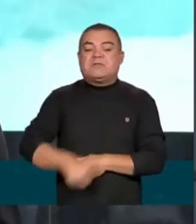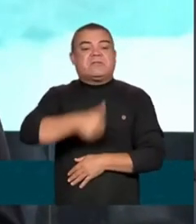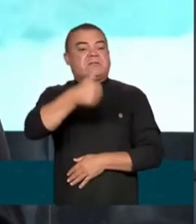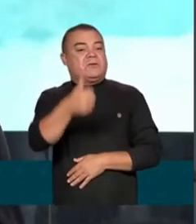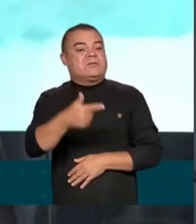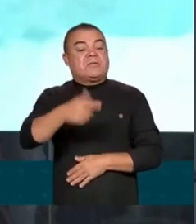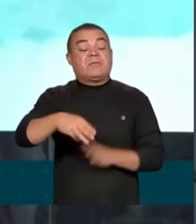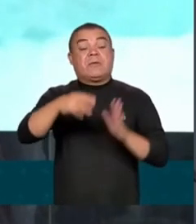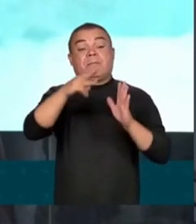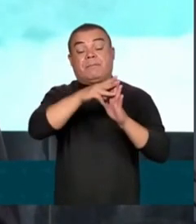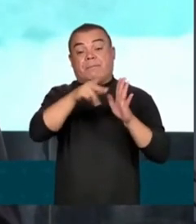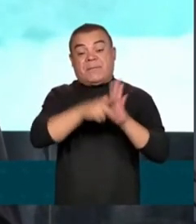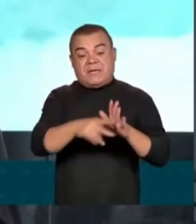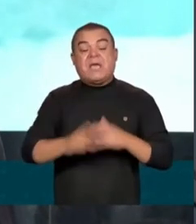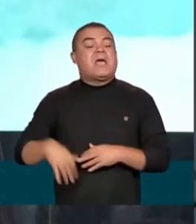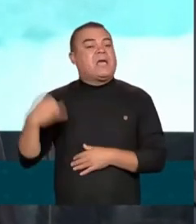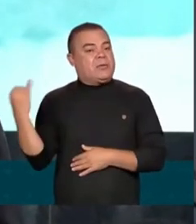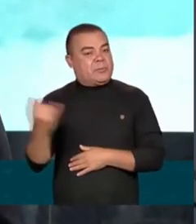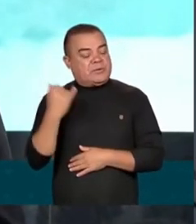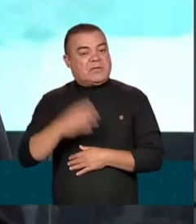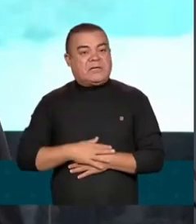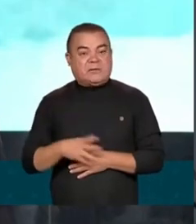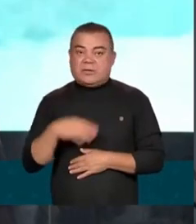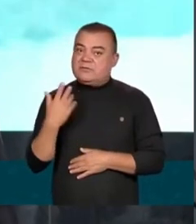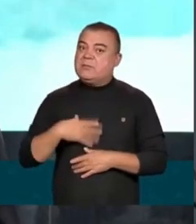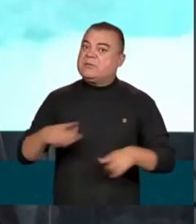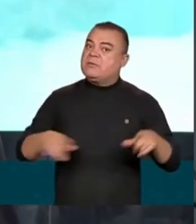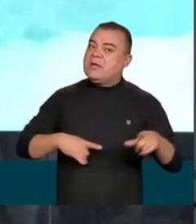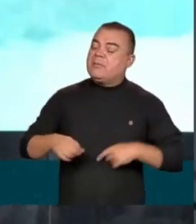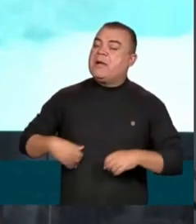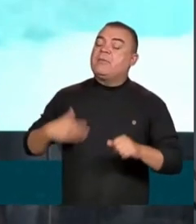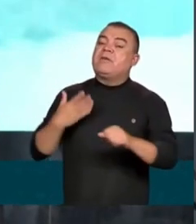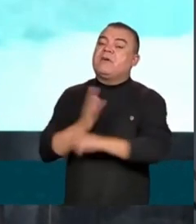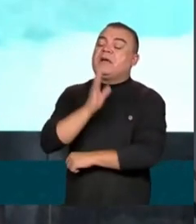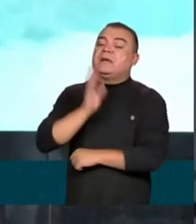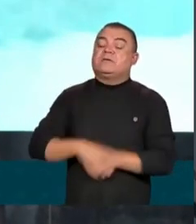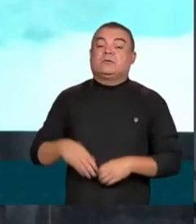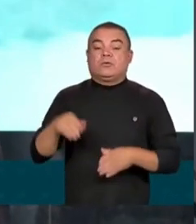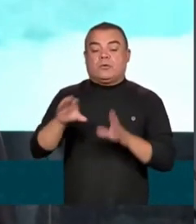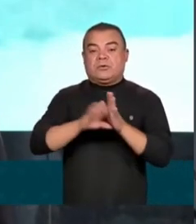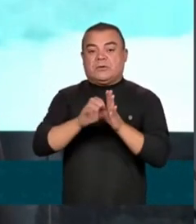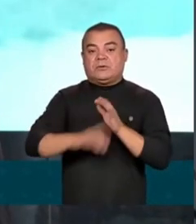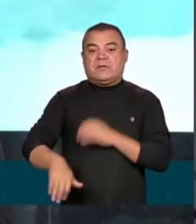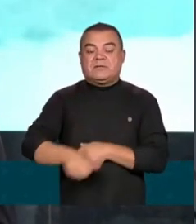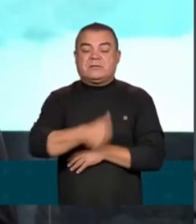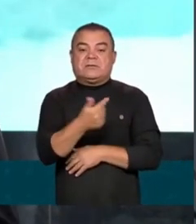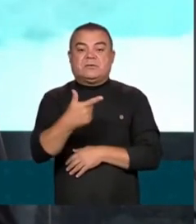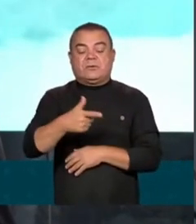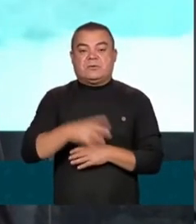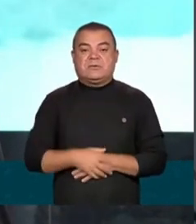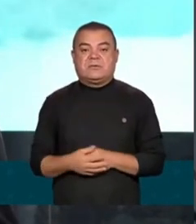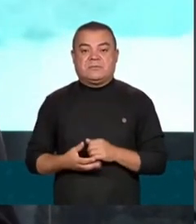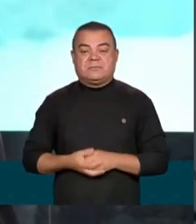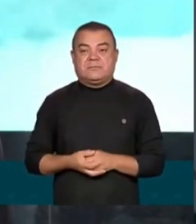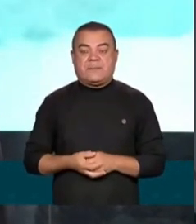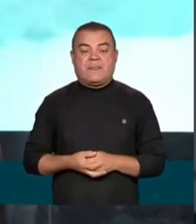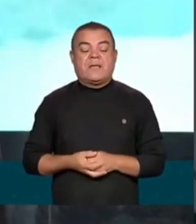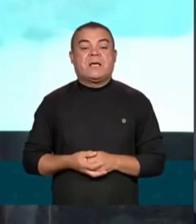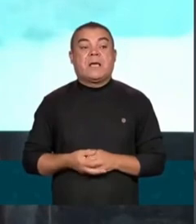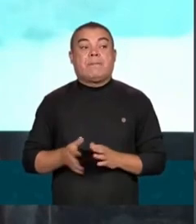importantes são prioritárias e vamos trabalhar para provar o conteúdo das 12 MP ao